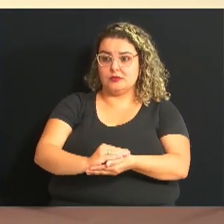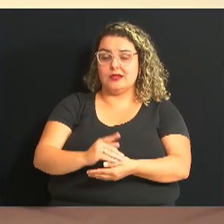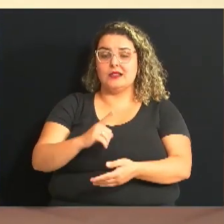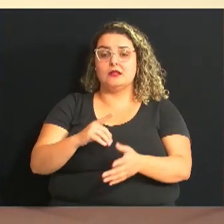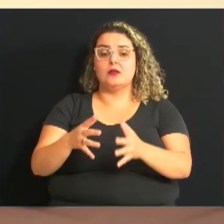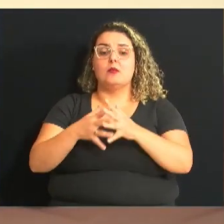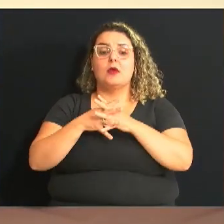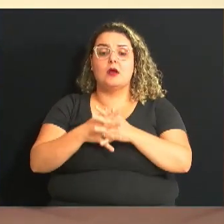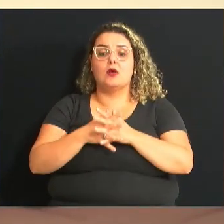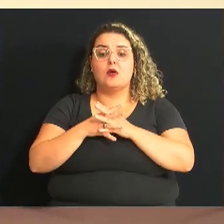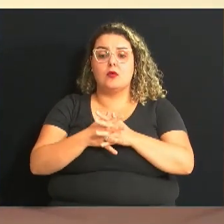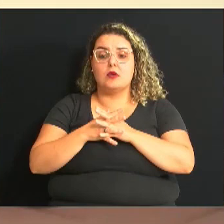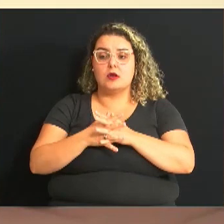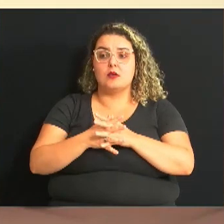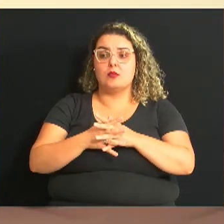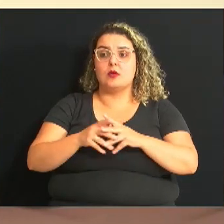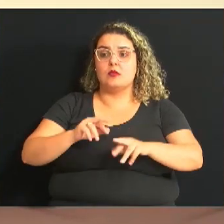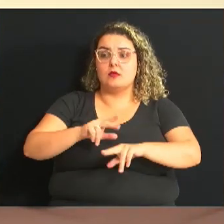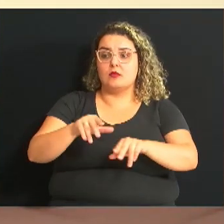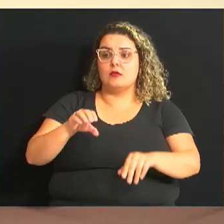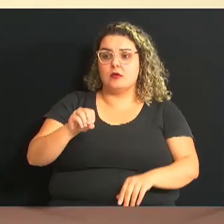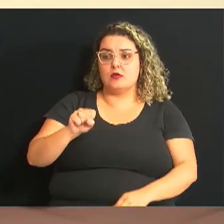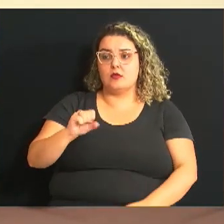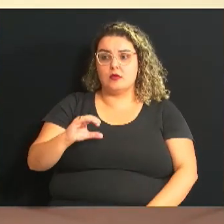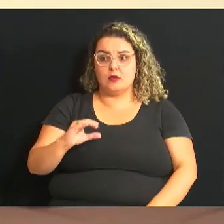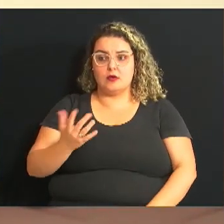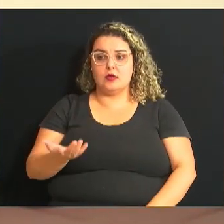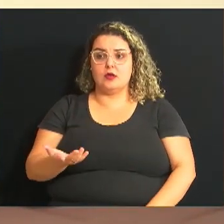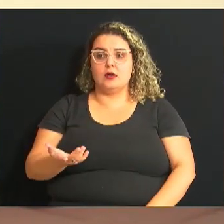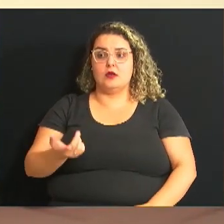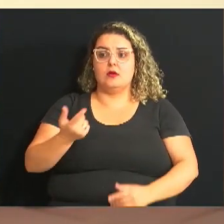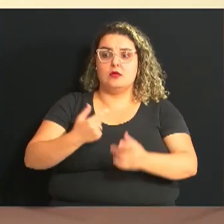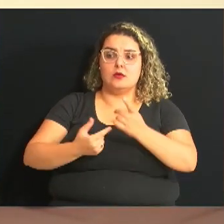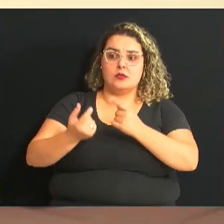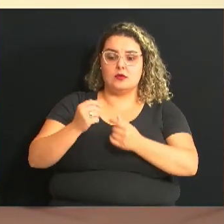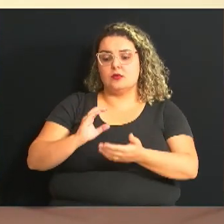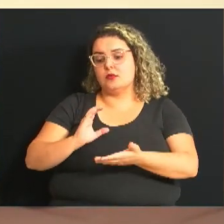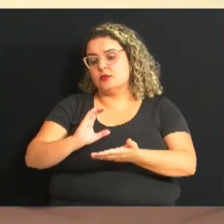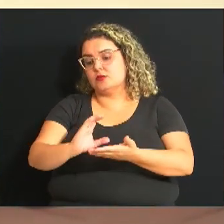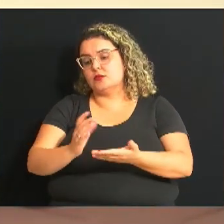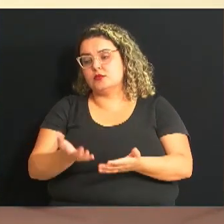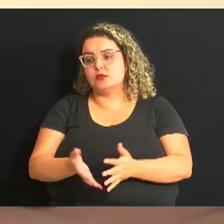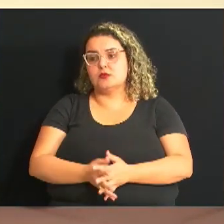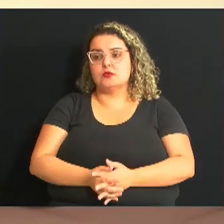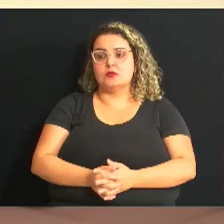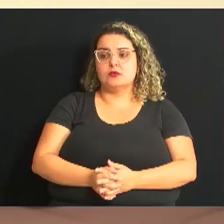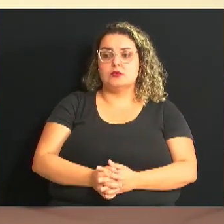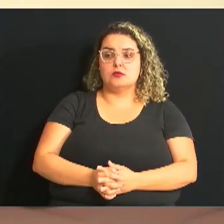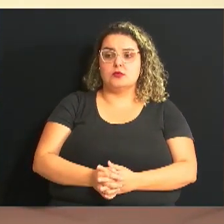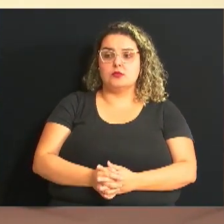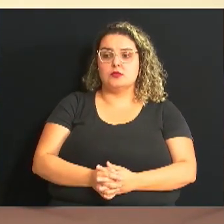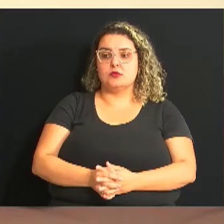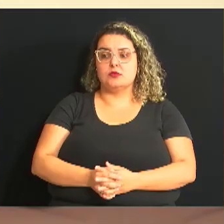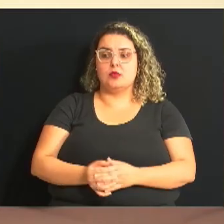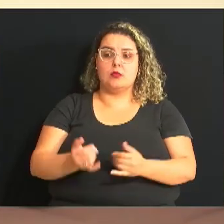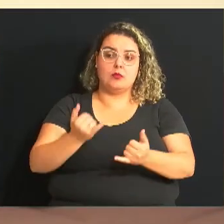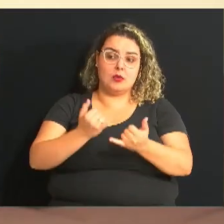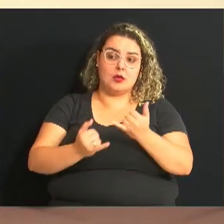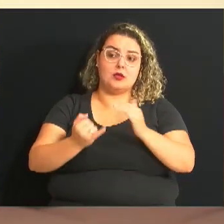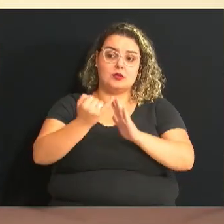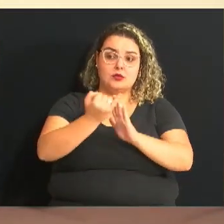porque muitas OSCs, claro, destine o dinheiro a sua destinação, parte do seu imposto de